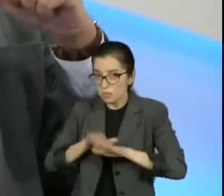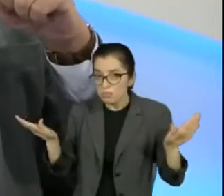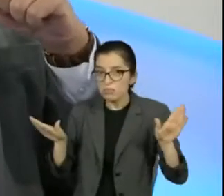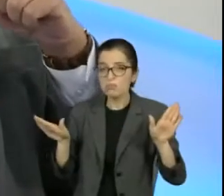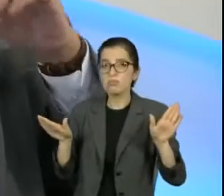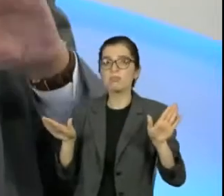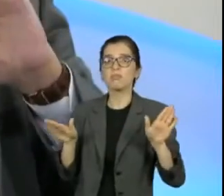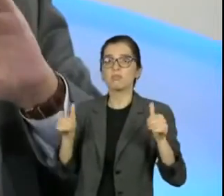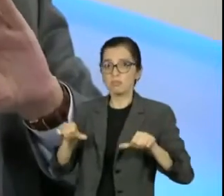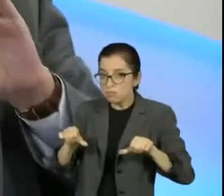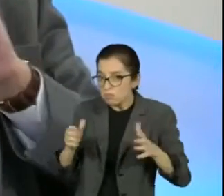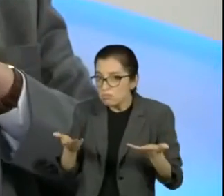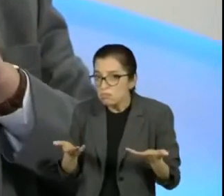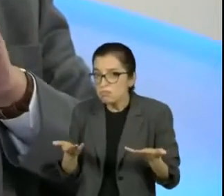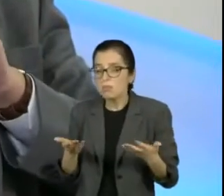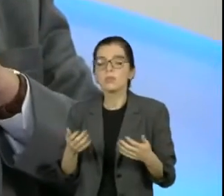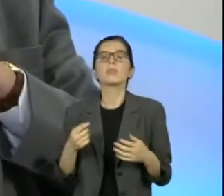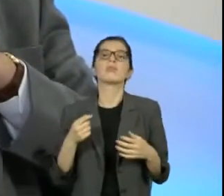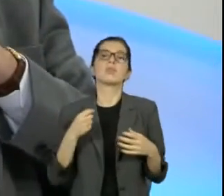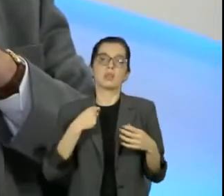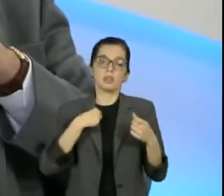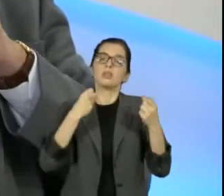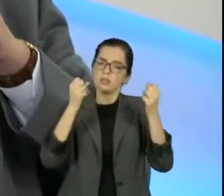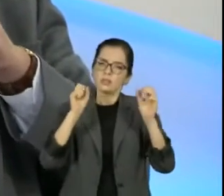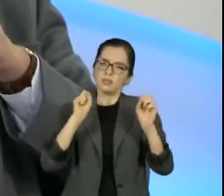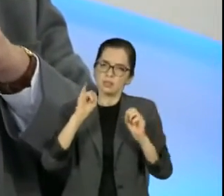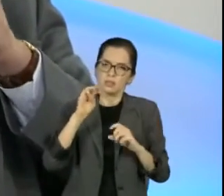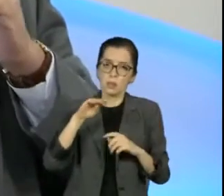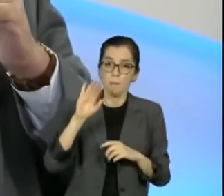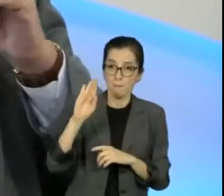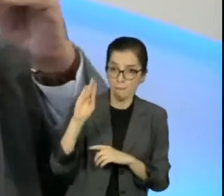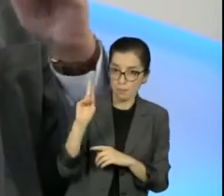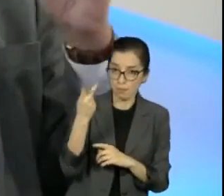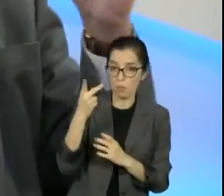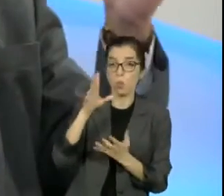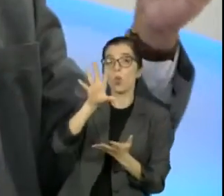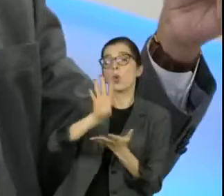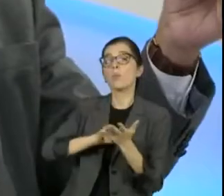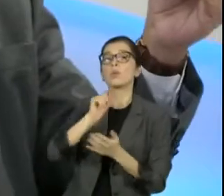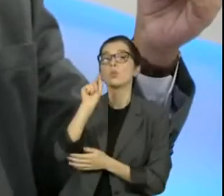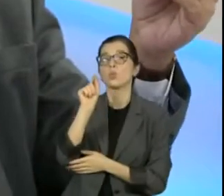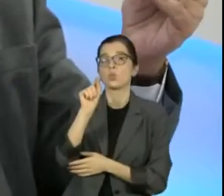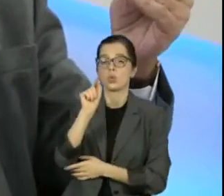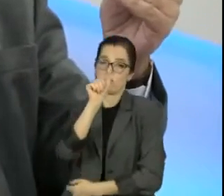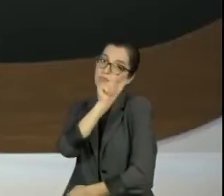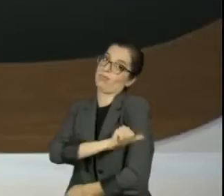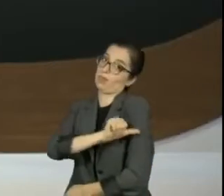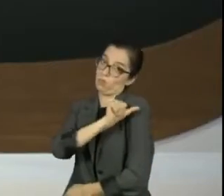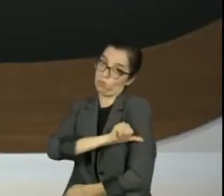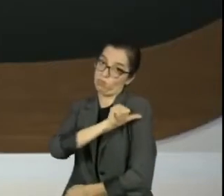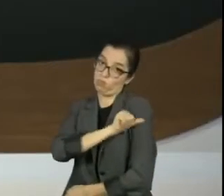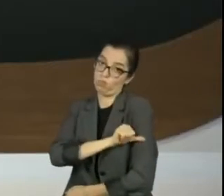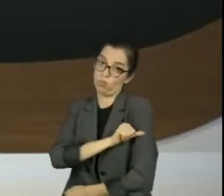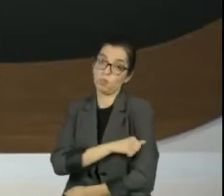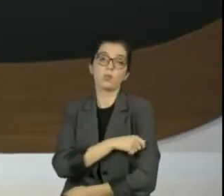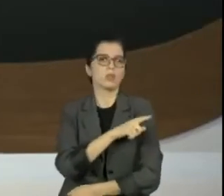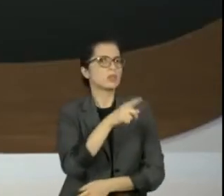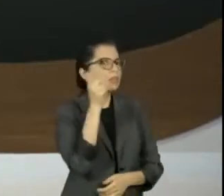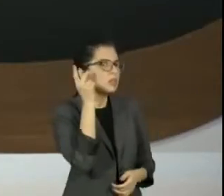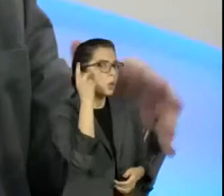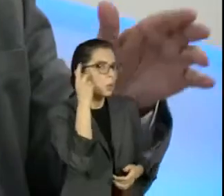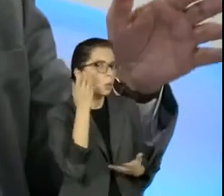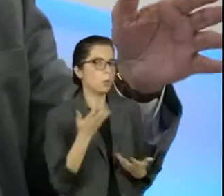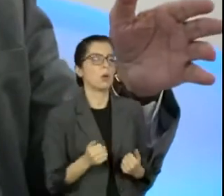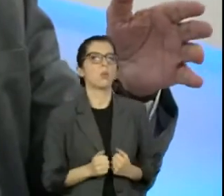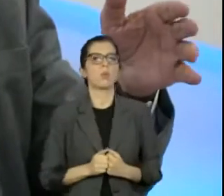O que eu estou dizendo para ele é o seguinte, que nós vamos copiar, nós vamos Quem vai ditar a data do carnaval... Uma micareta lá para frente. Uma